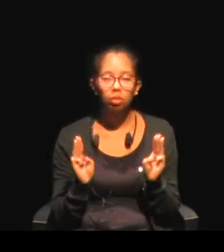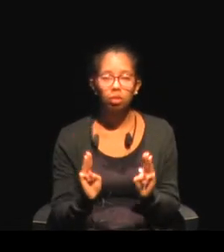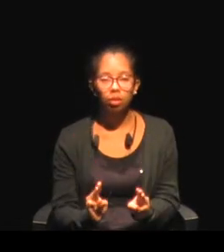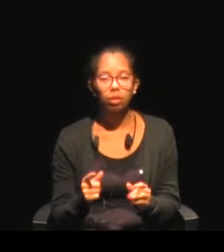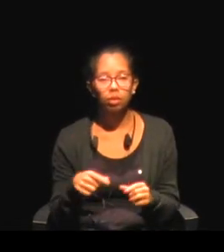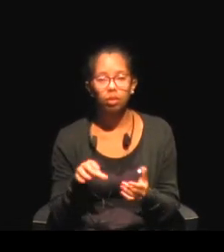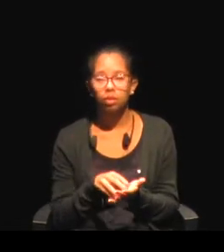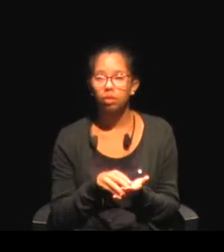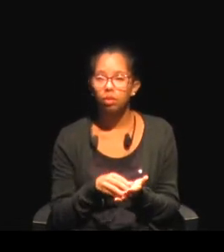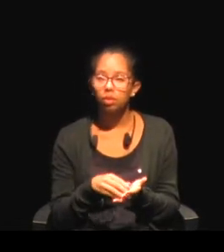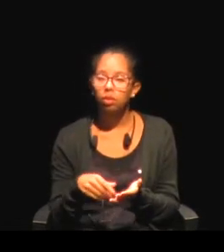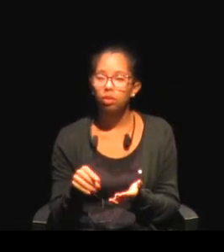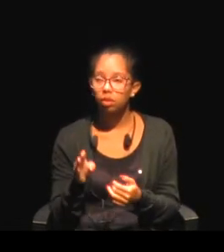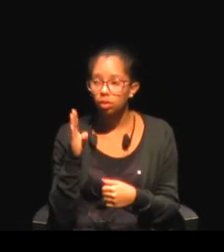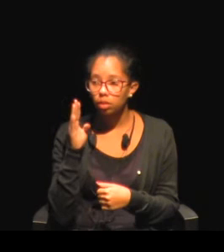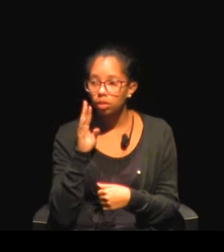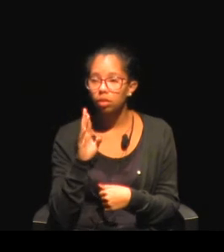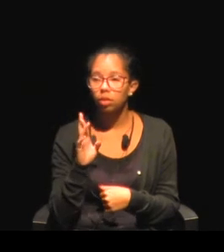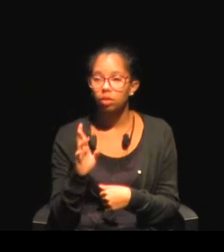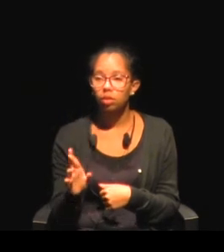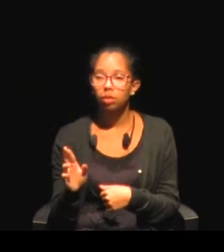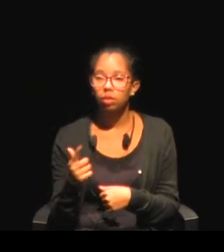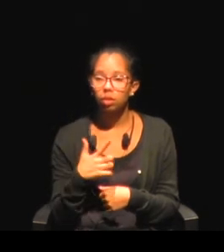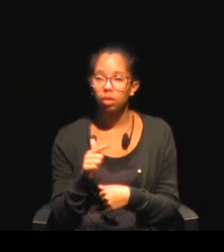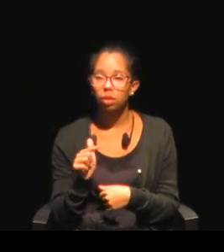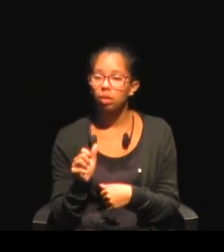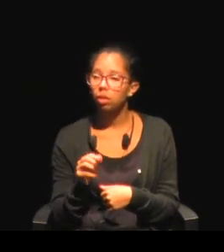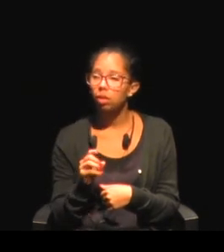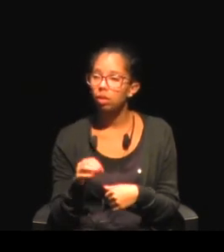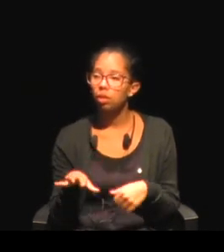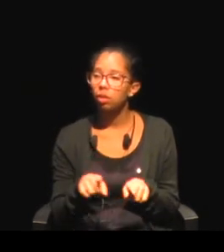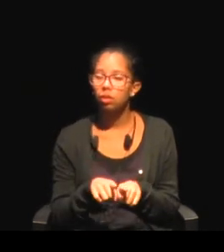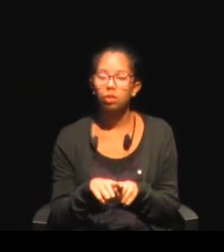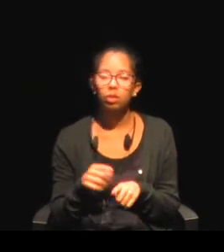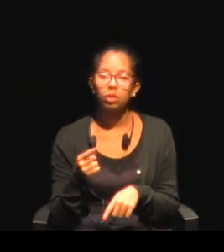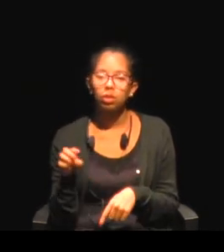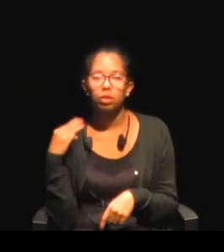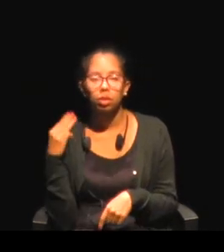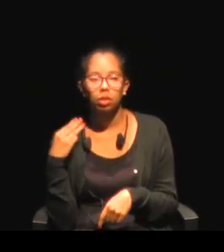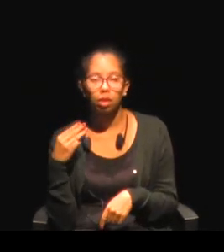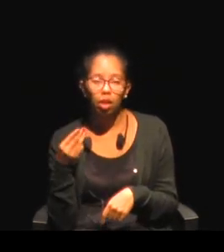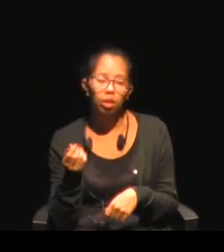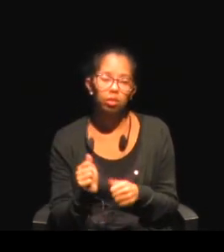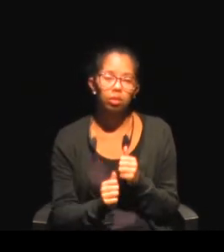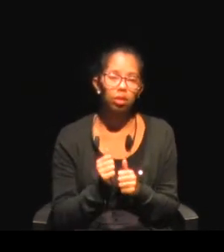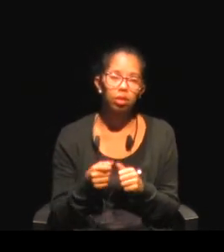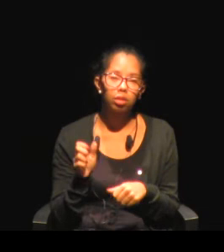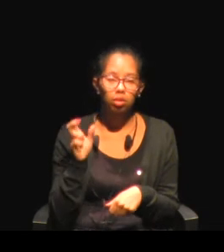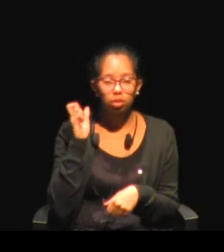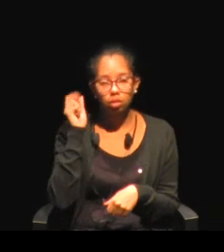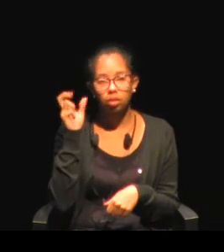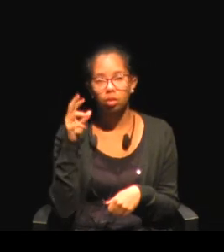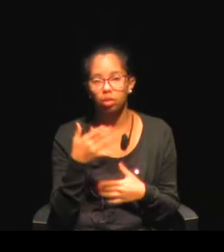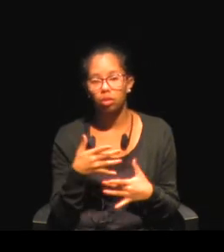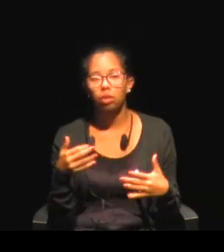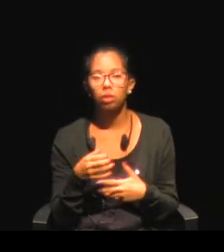ele se refere no relatório dele, e quais aqueles que ele montou de pedaços que estavam lá, que é uma lição